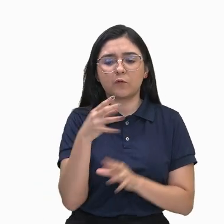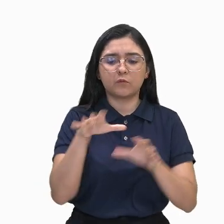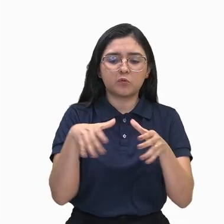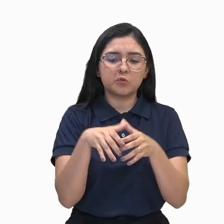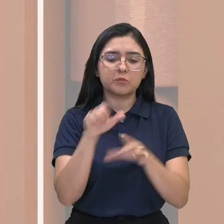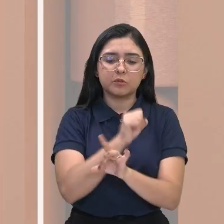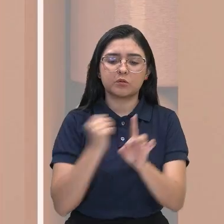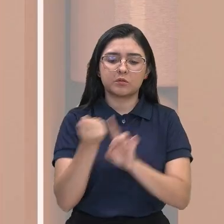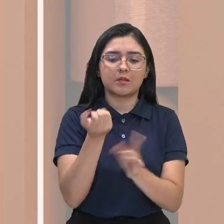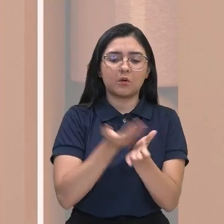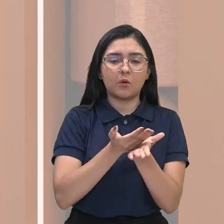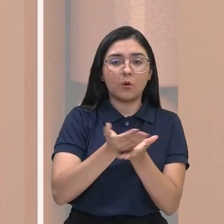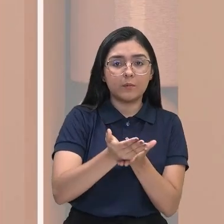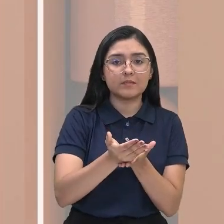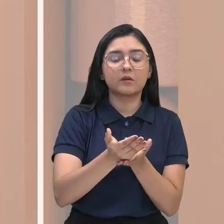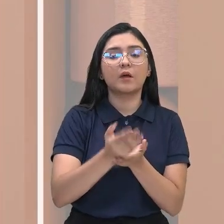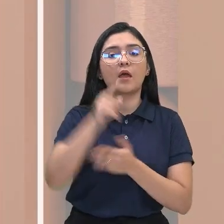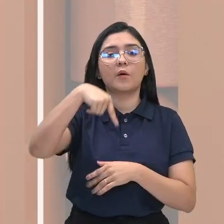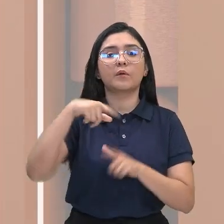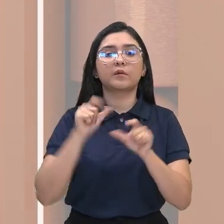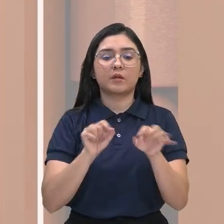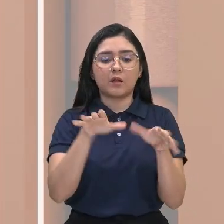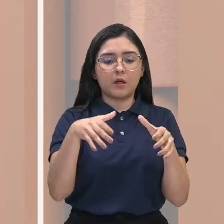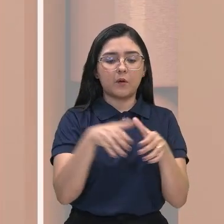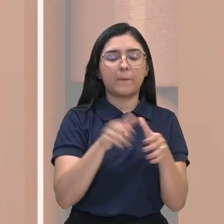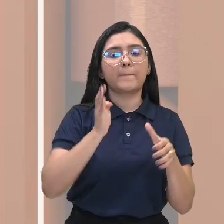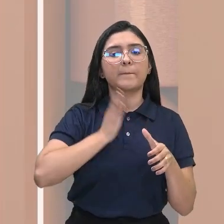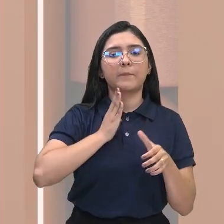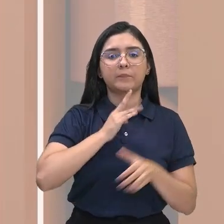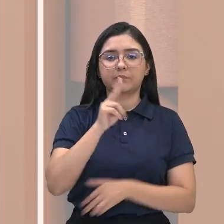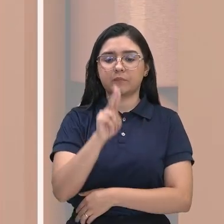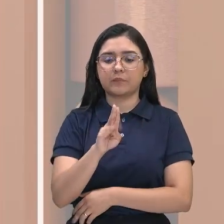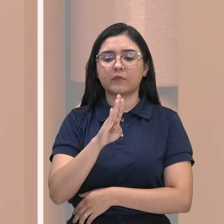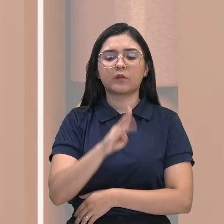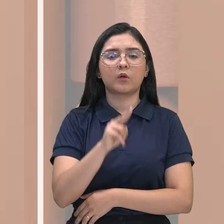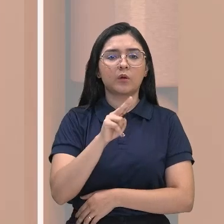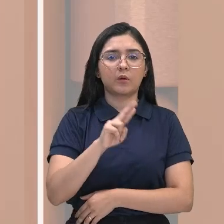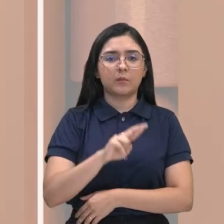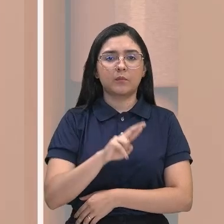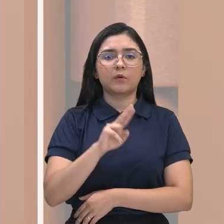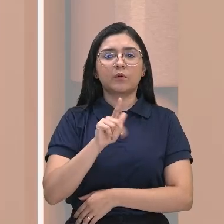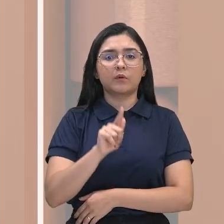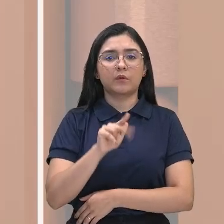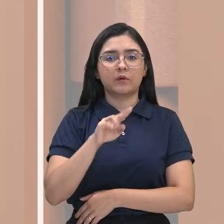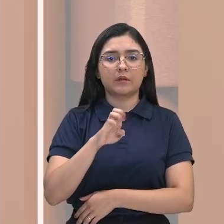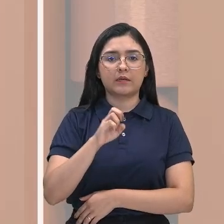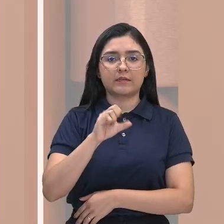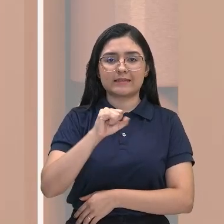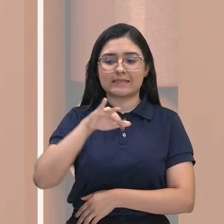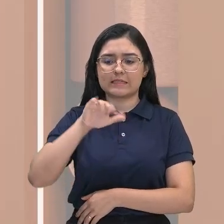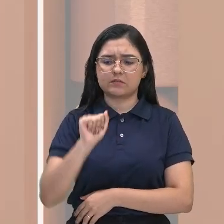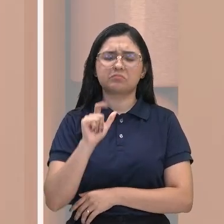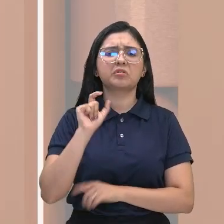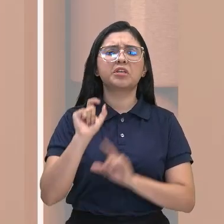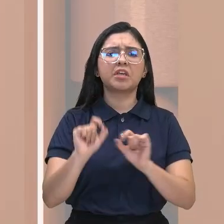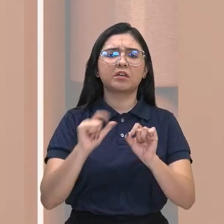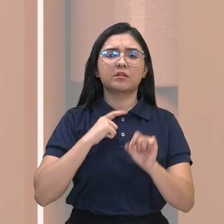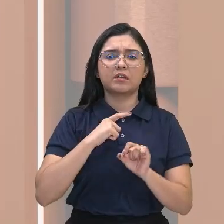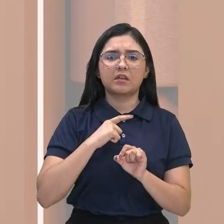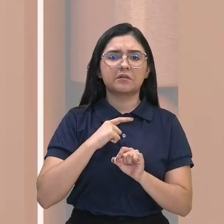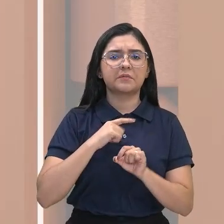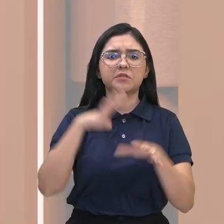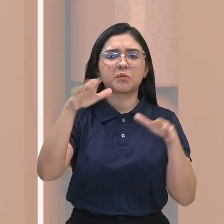está emergendo ali, que é justamente a burguesia. Professor, quem eram os burgueses? Eram justamente os